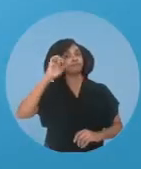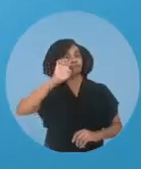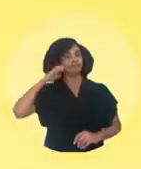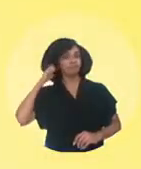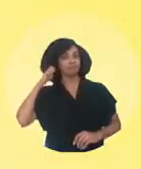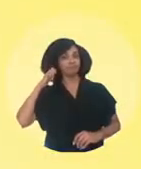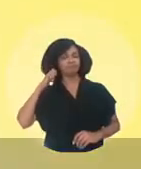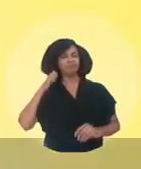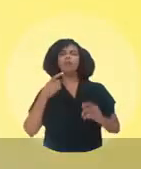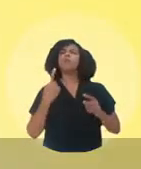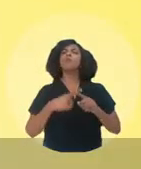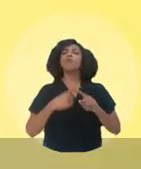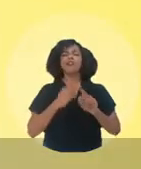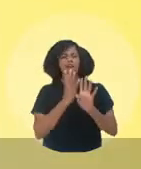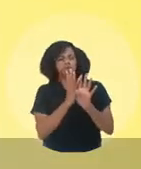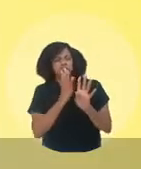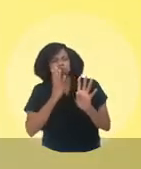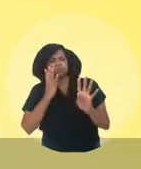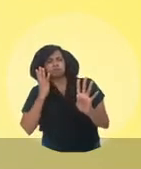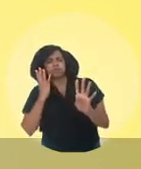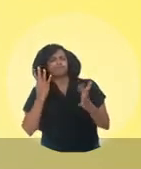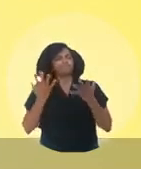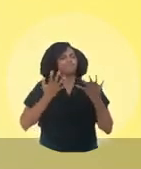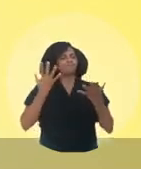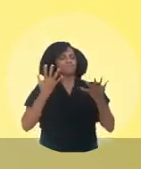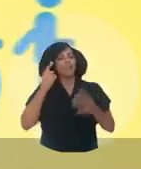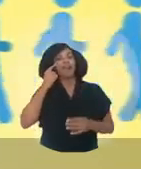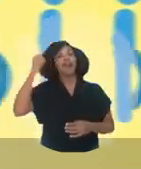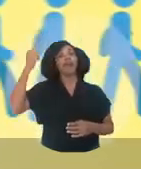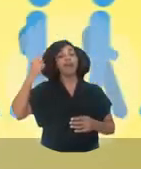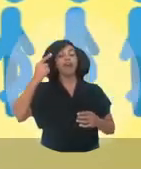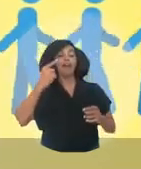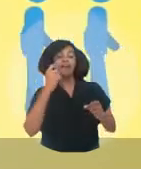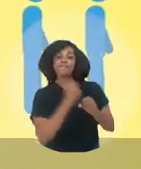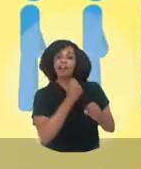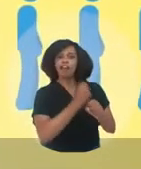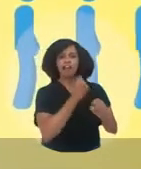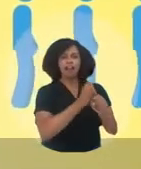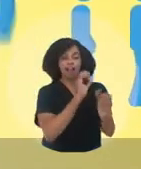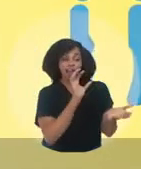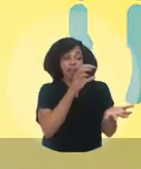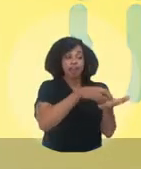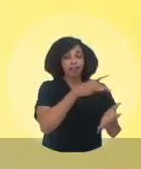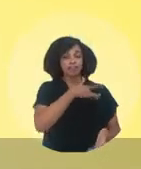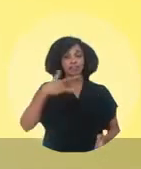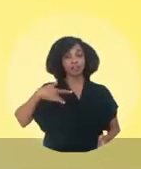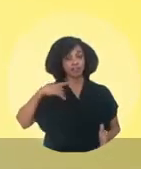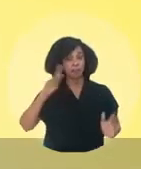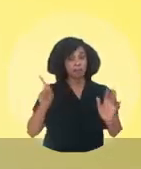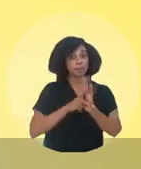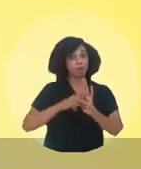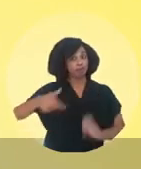Isidório e Eleusa Coronel. Para acabar com a fila de espera, Isidório e Eleusa vão construir uma unidade de saúde exclusiva